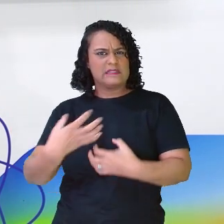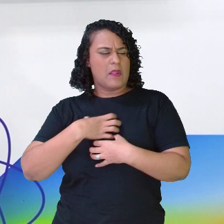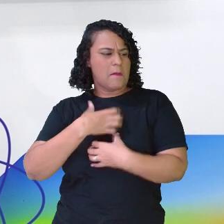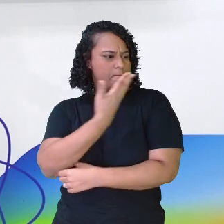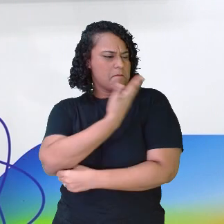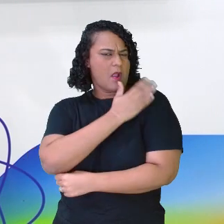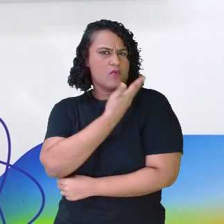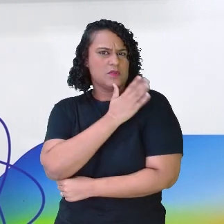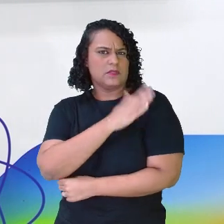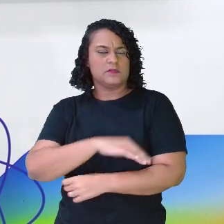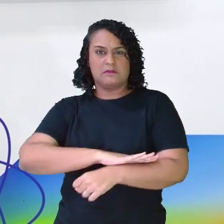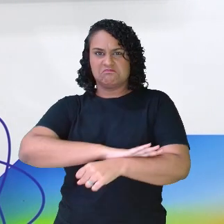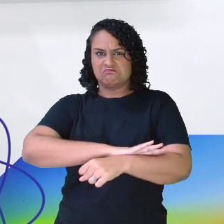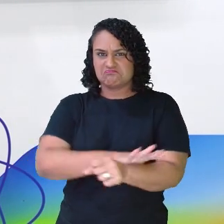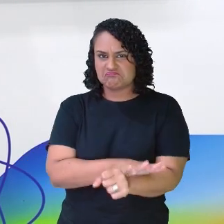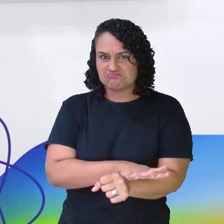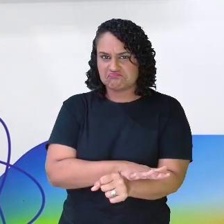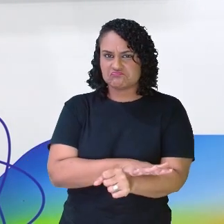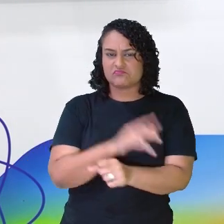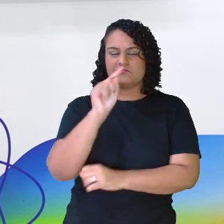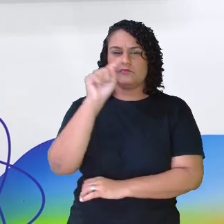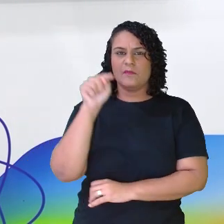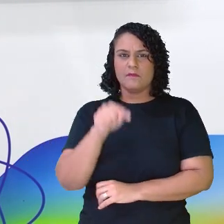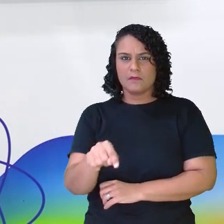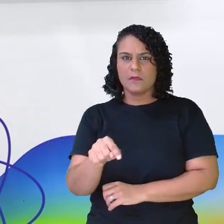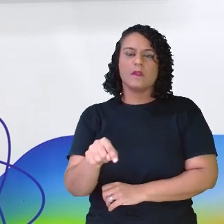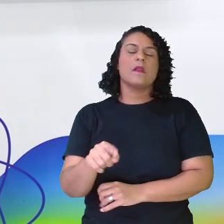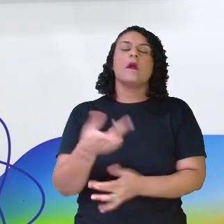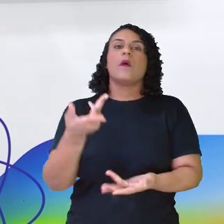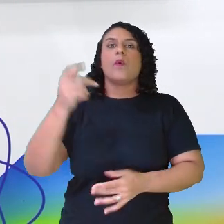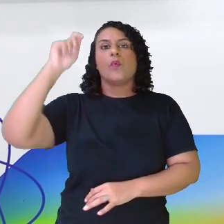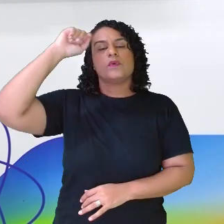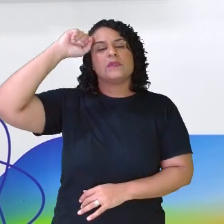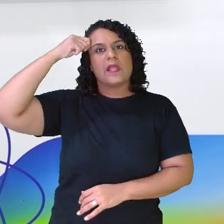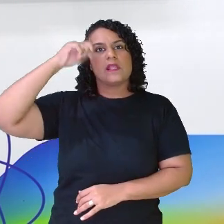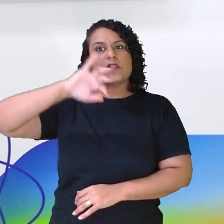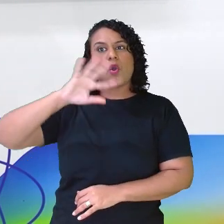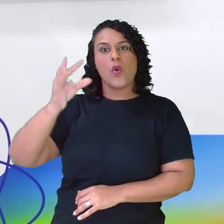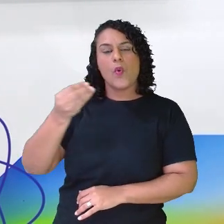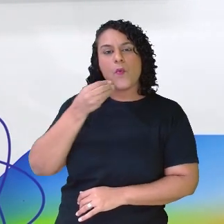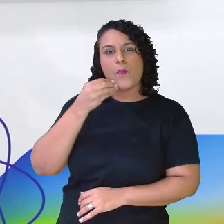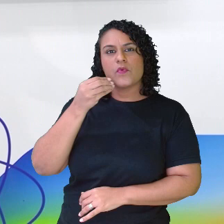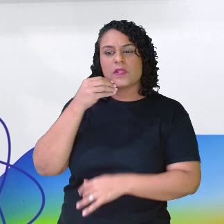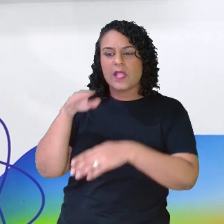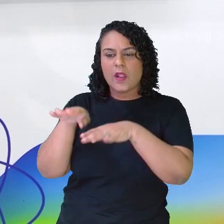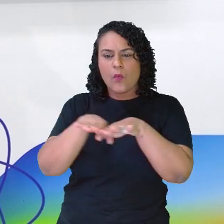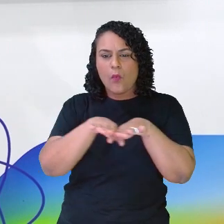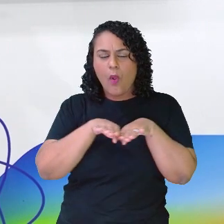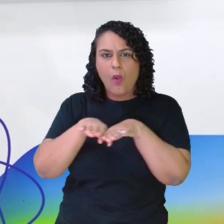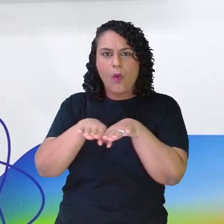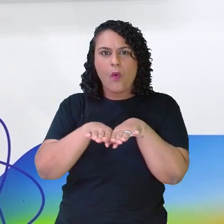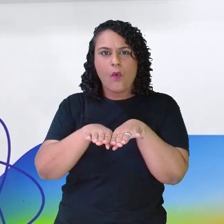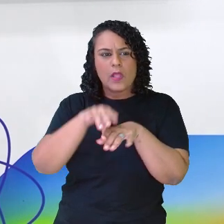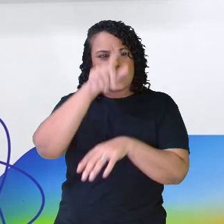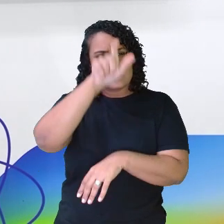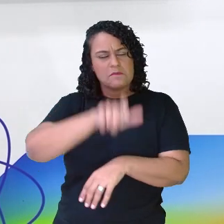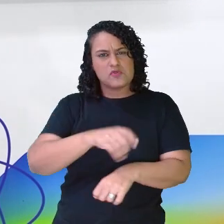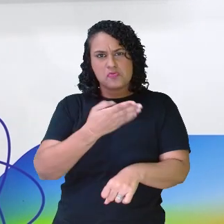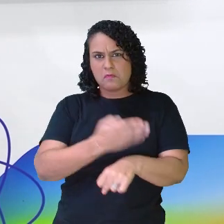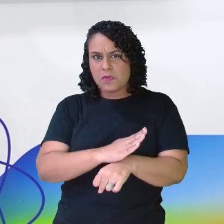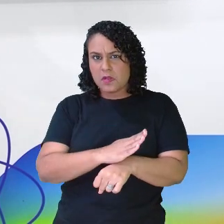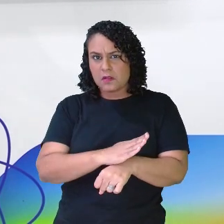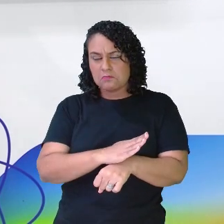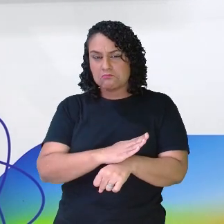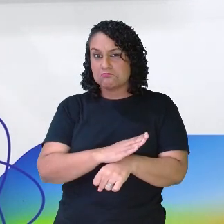racismo? Será que os negros, eles têm a mesma oportunidade dos brancos?